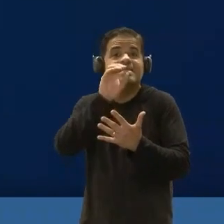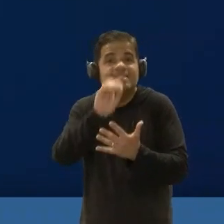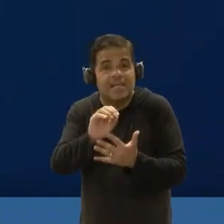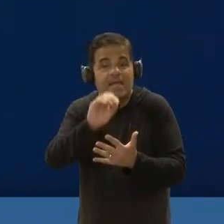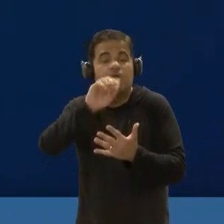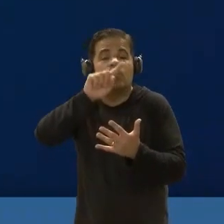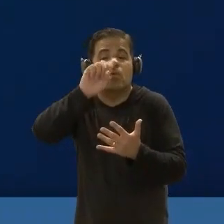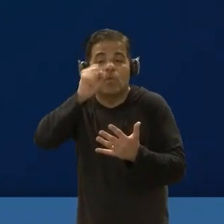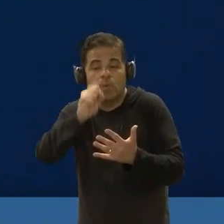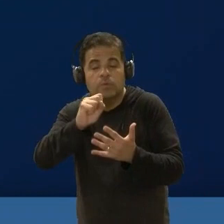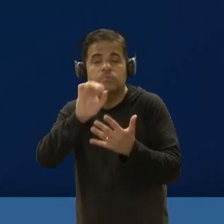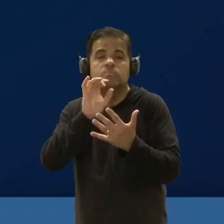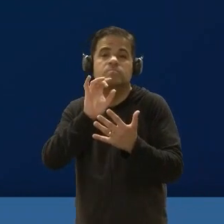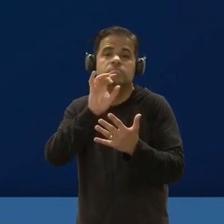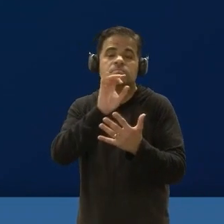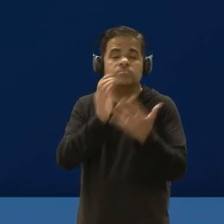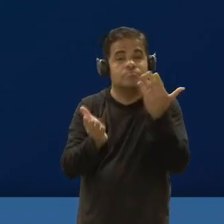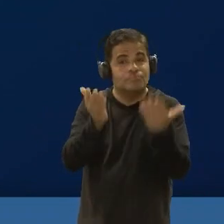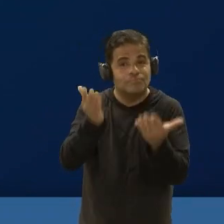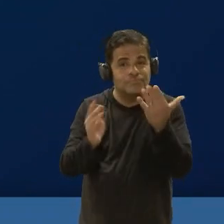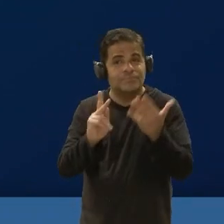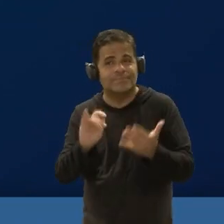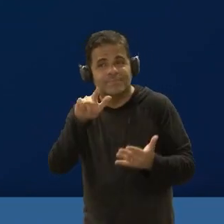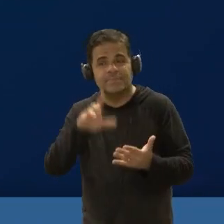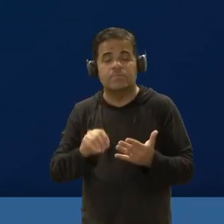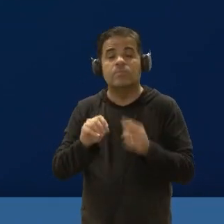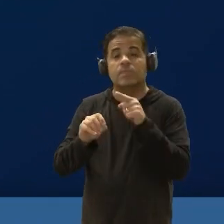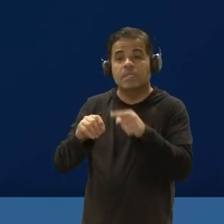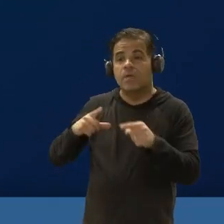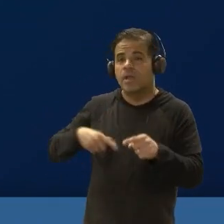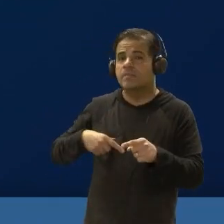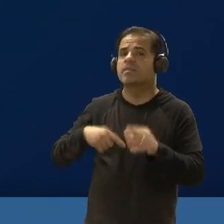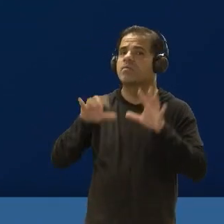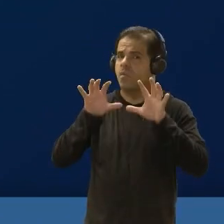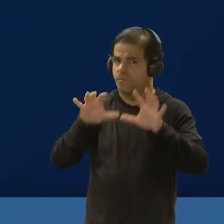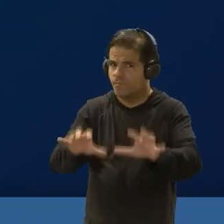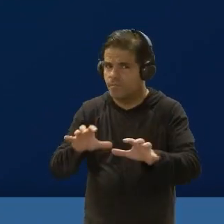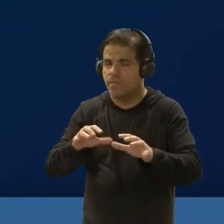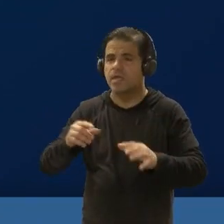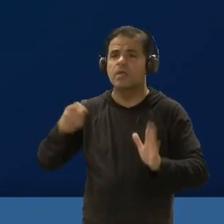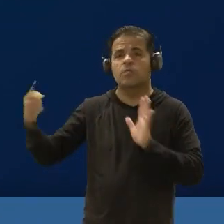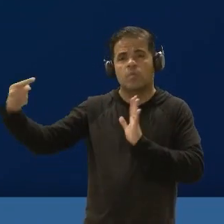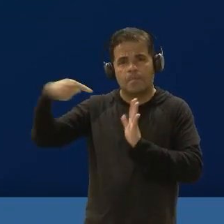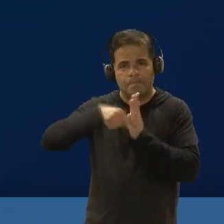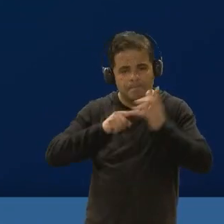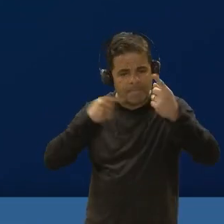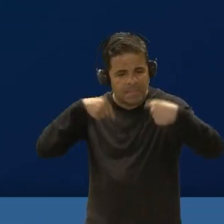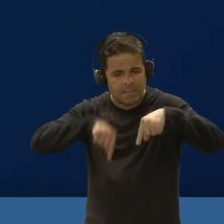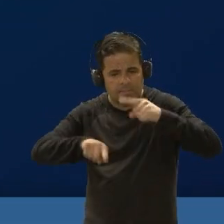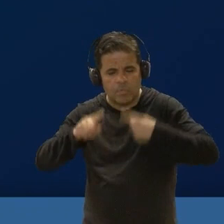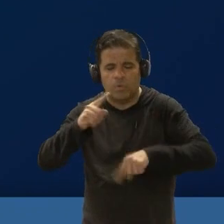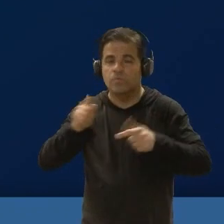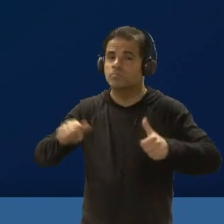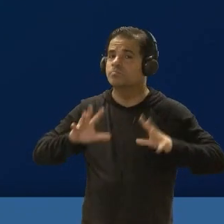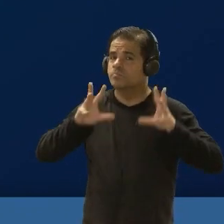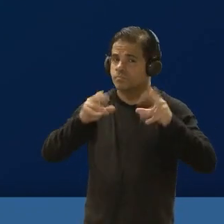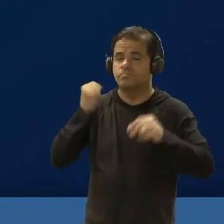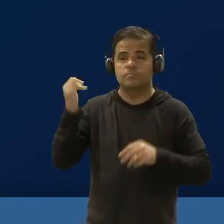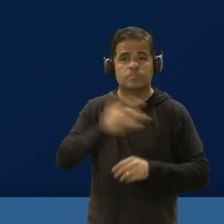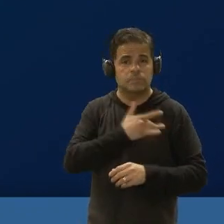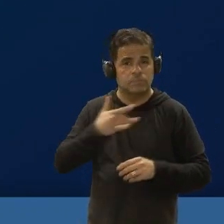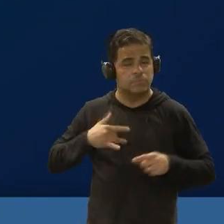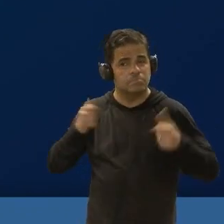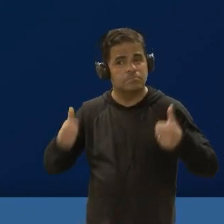quilo. Então a proteína láctea tem efeitos metabólicos muito importantes, melhora toda a parte de saúde